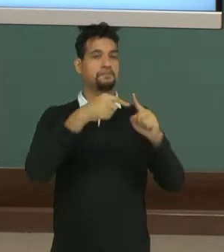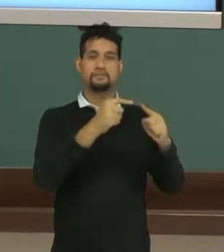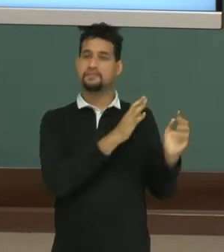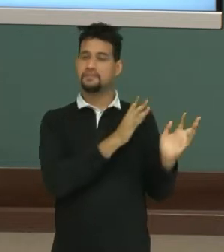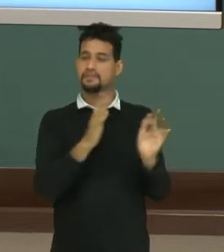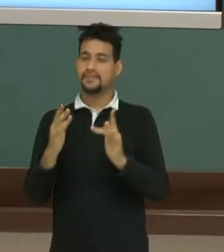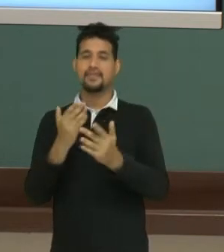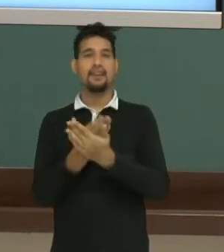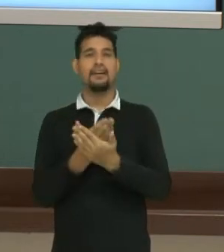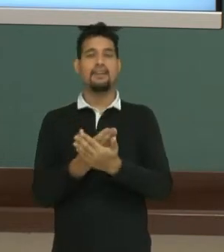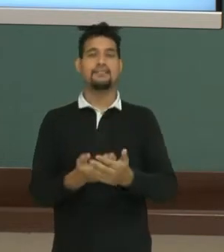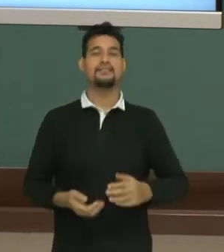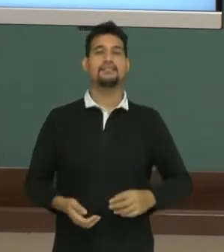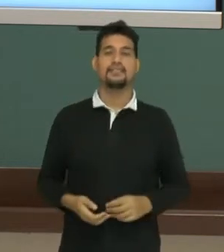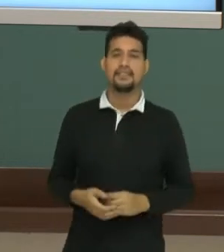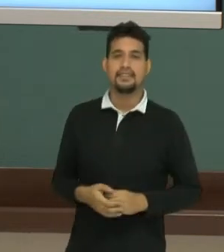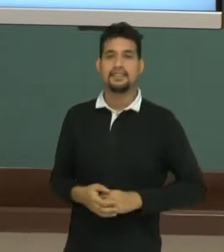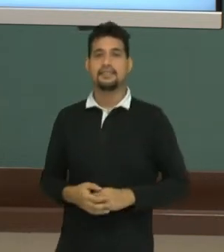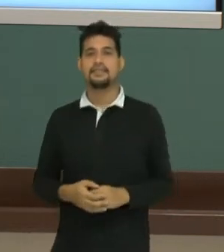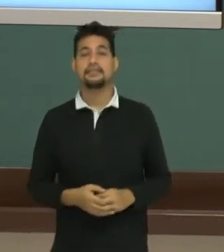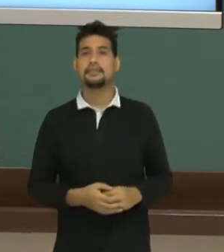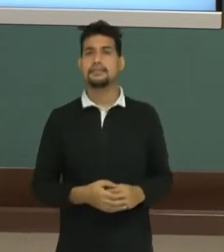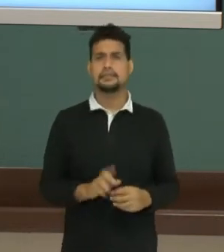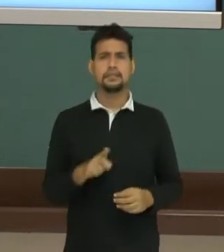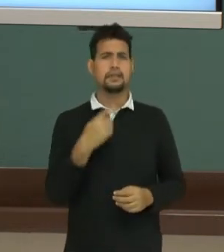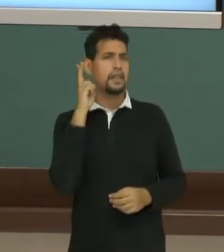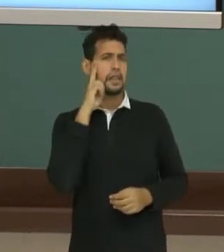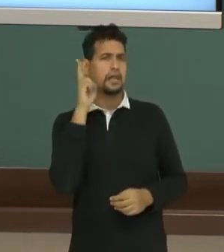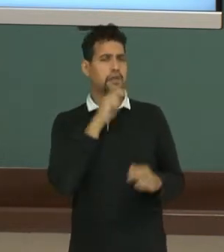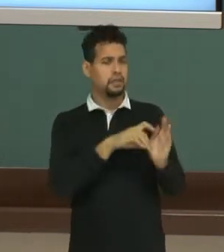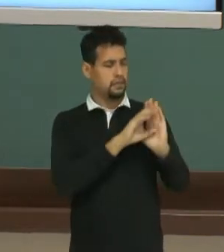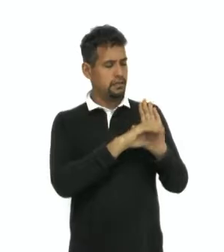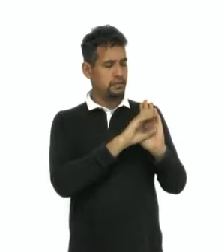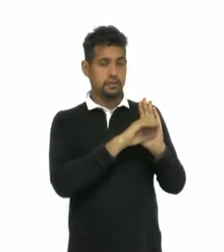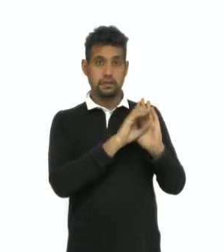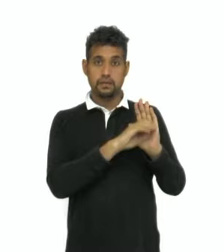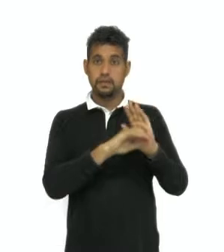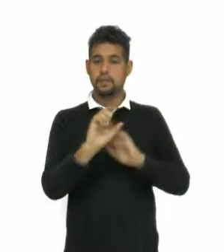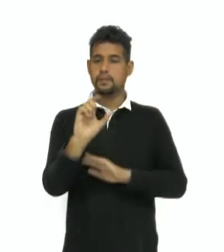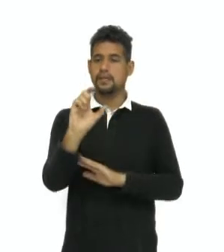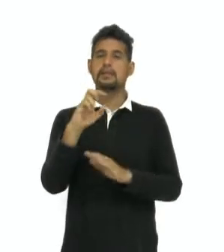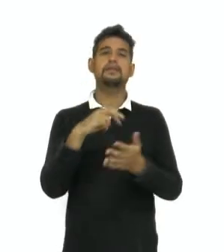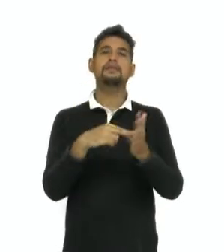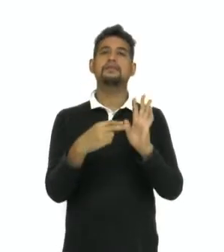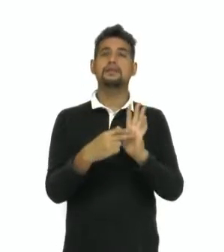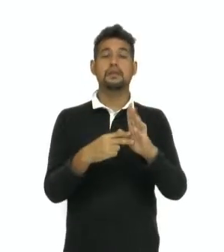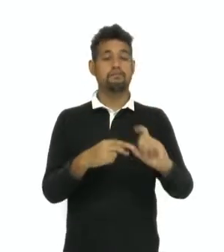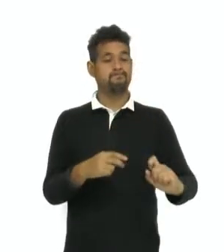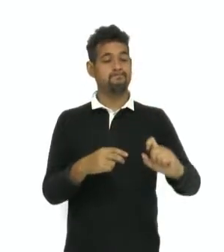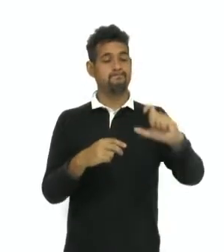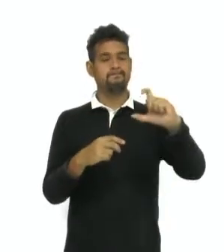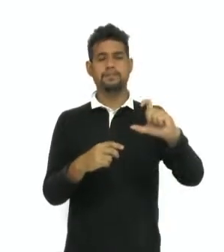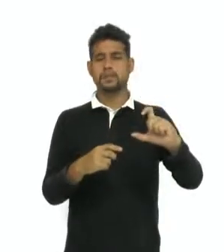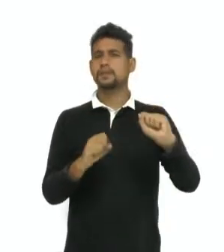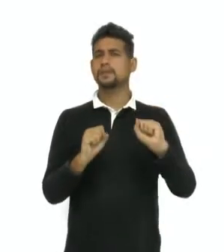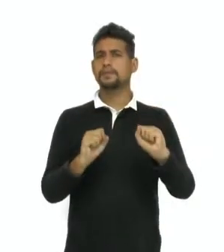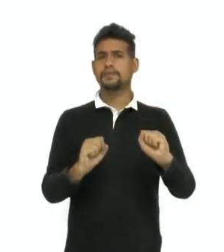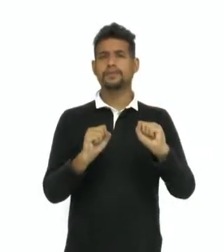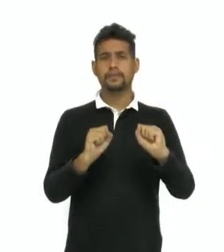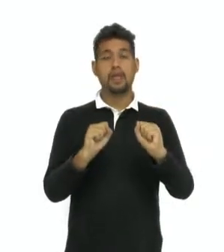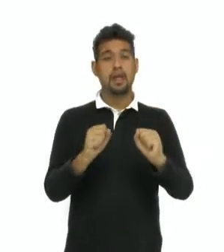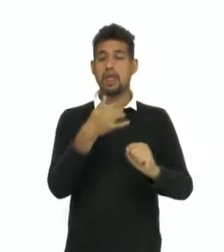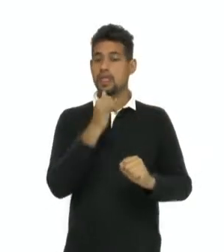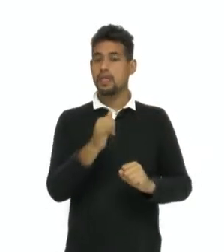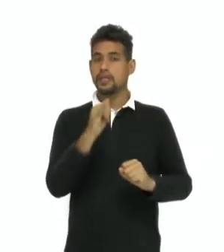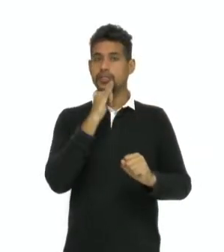a aula. Então vamos relembrar um pouquinho os conceitos. Pilhas são dispositivos capazes de transferir